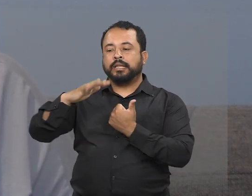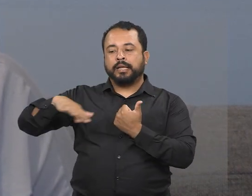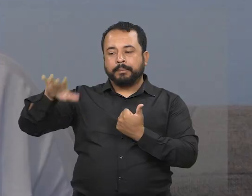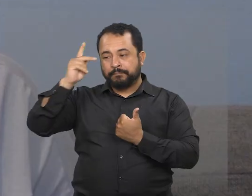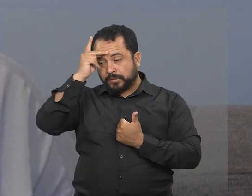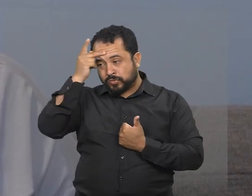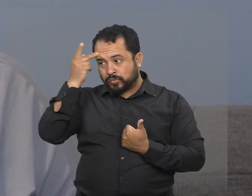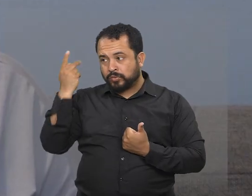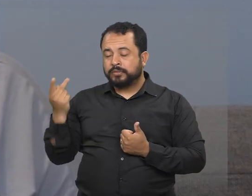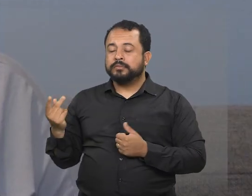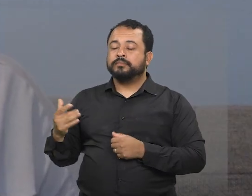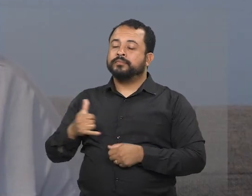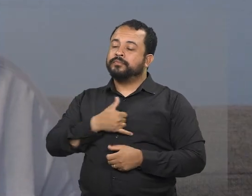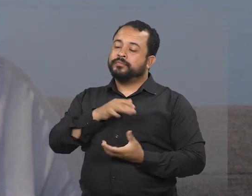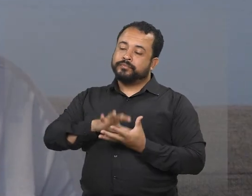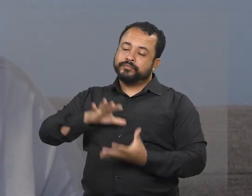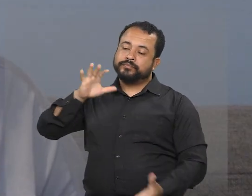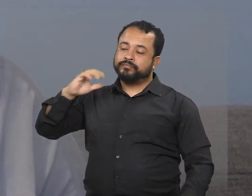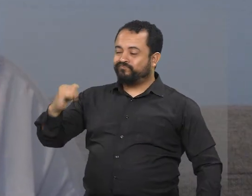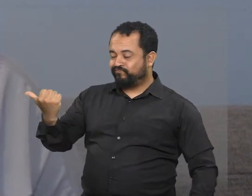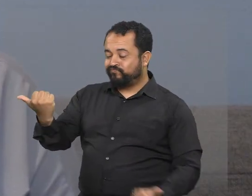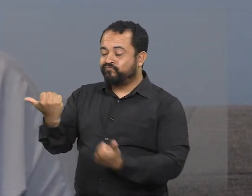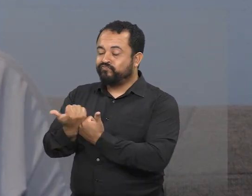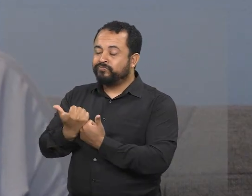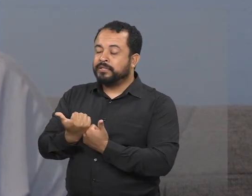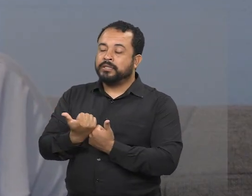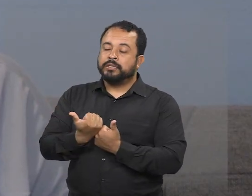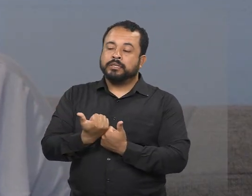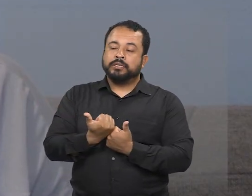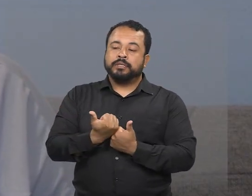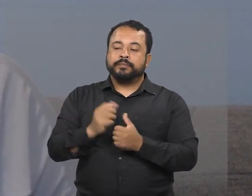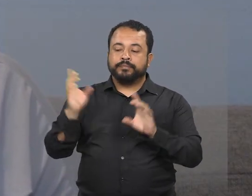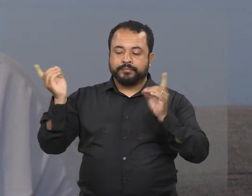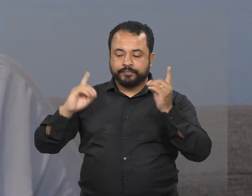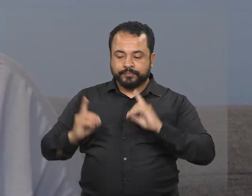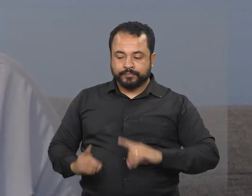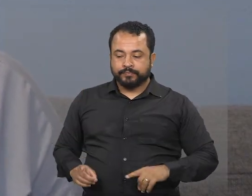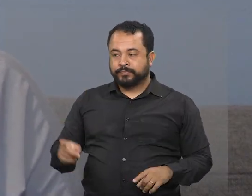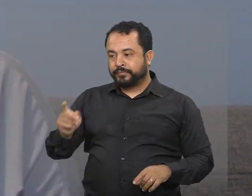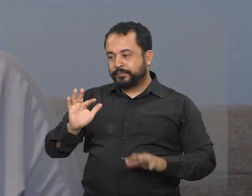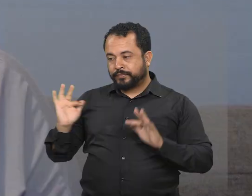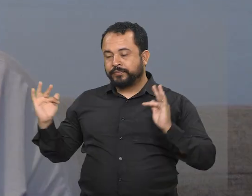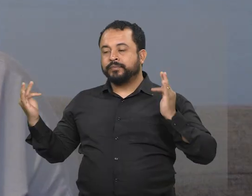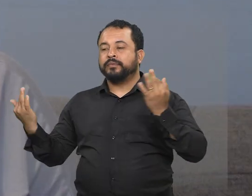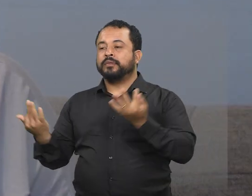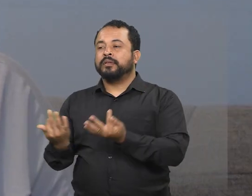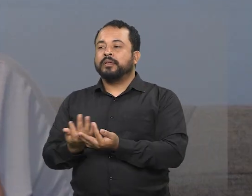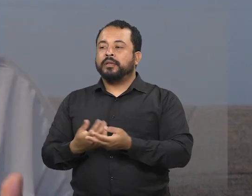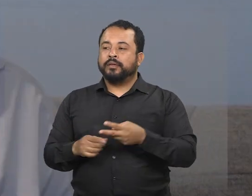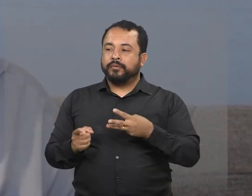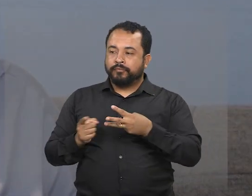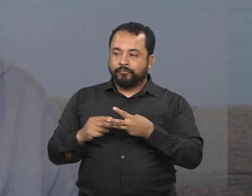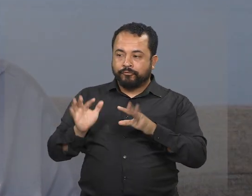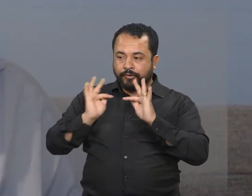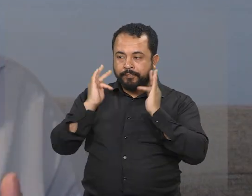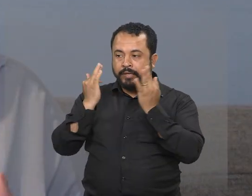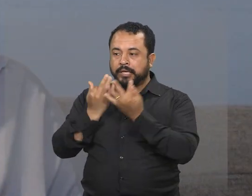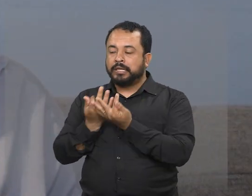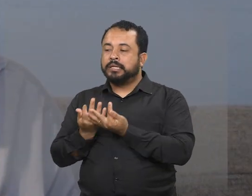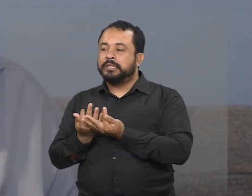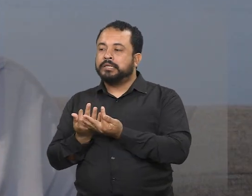pessoas idosas, pessoas com deficiência, famílias de pessoas com deficiências, famílias atípicas,